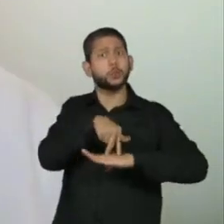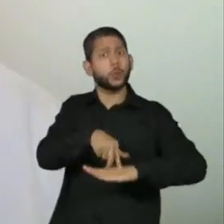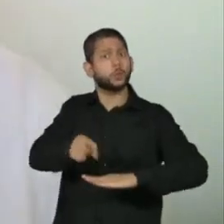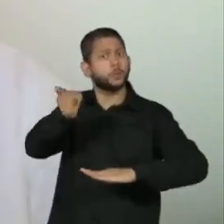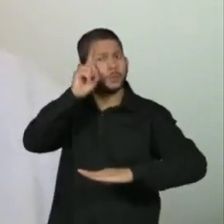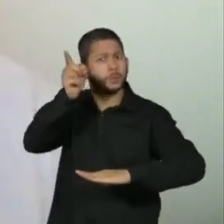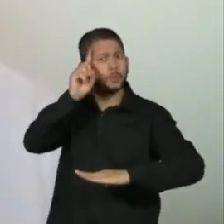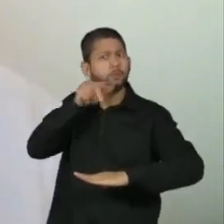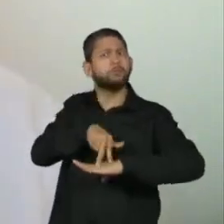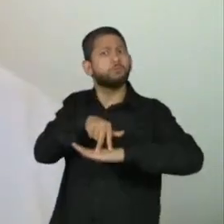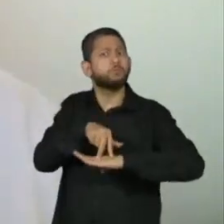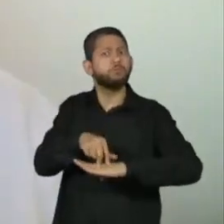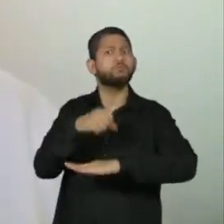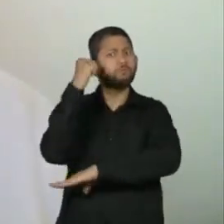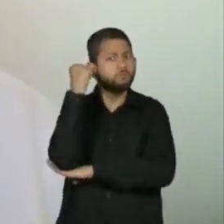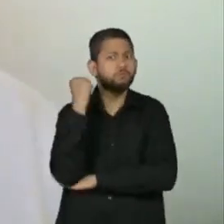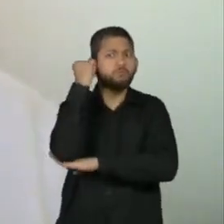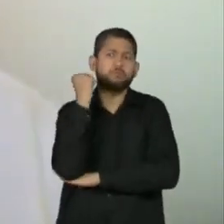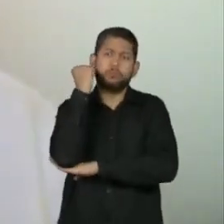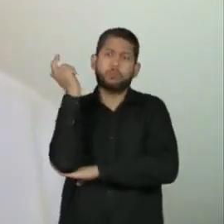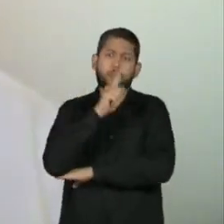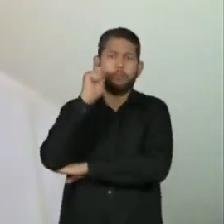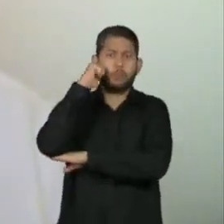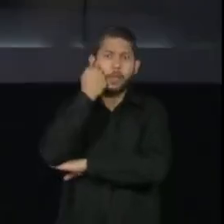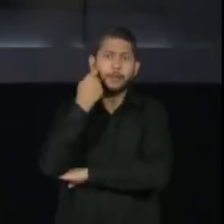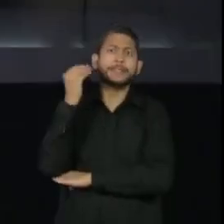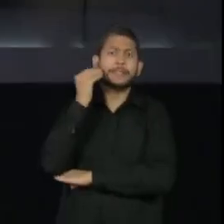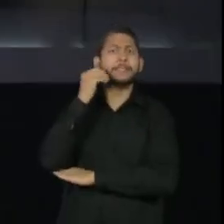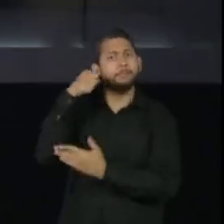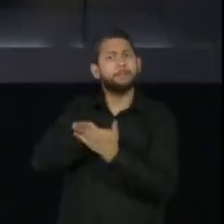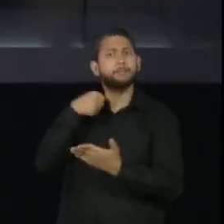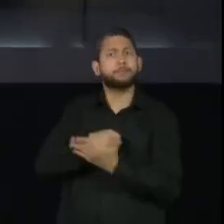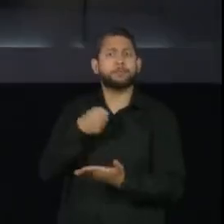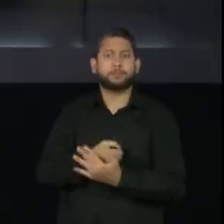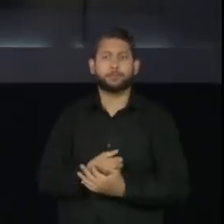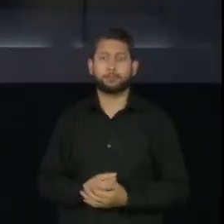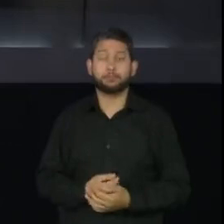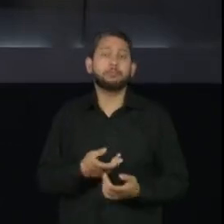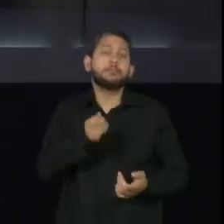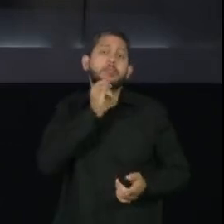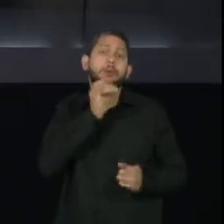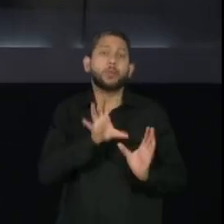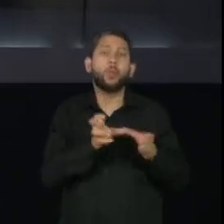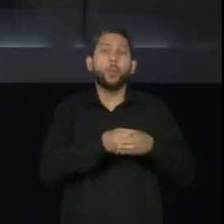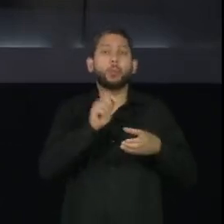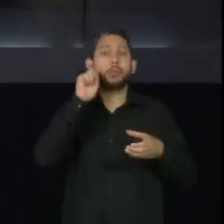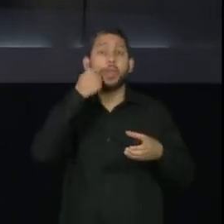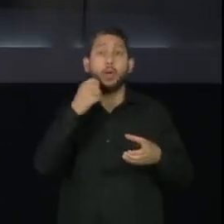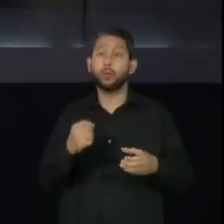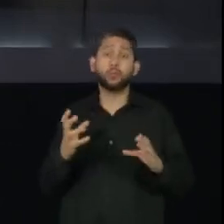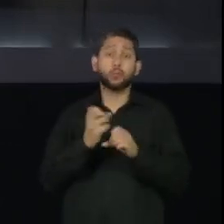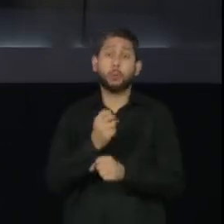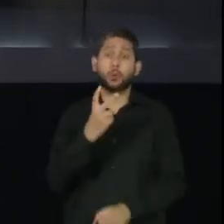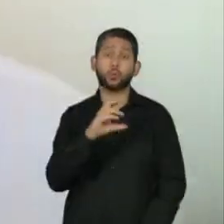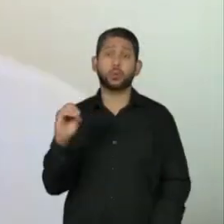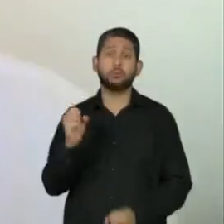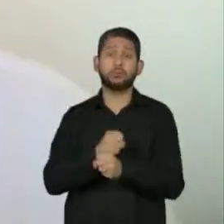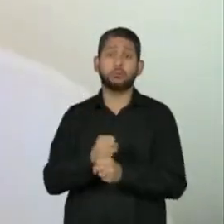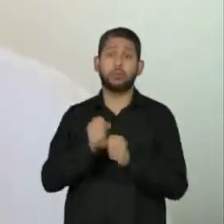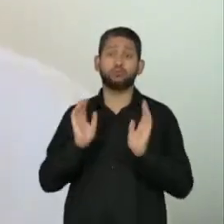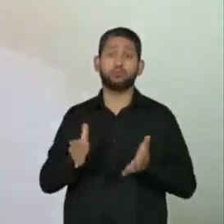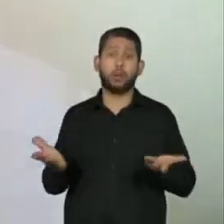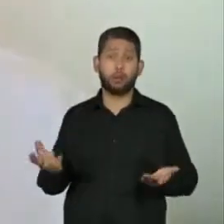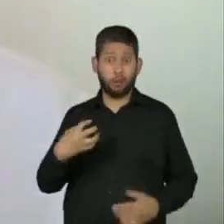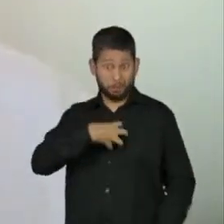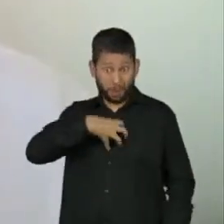diária, dioturna, dos negros para que isso acabasse, né? Por exemplo, nós temos organizações negras que têm quase 200 anos. Aqui